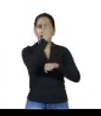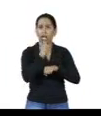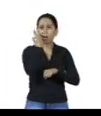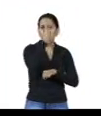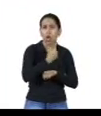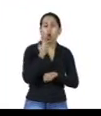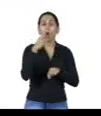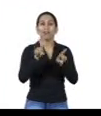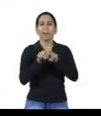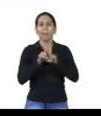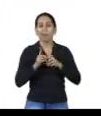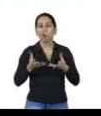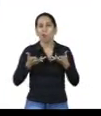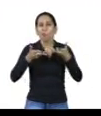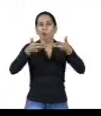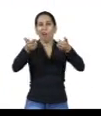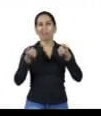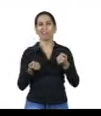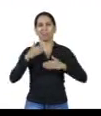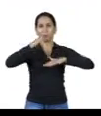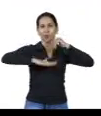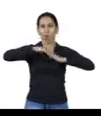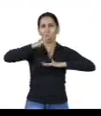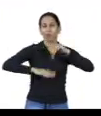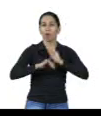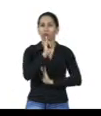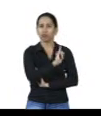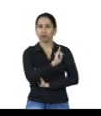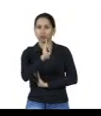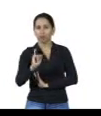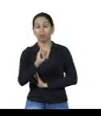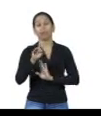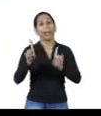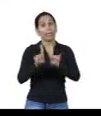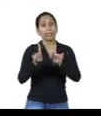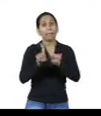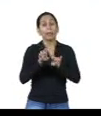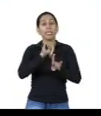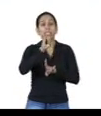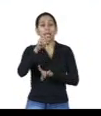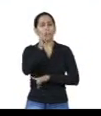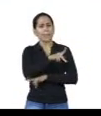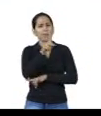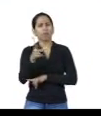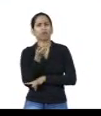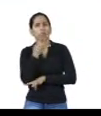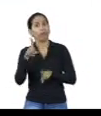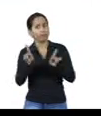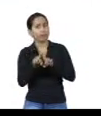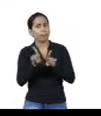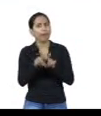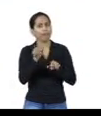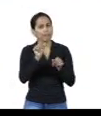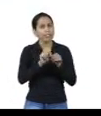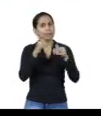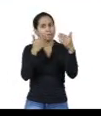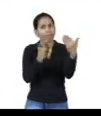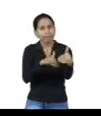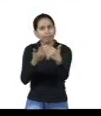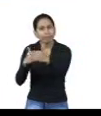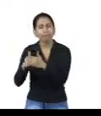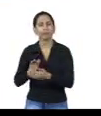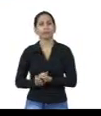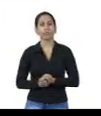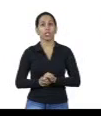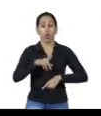qualificação dos instrutores e avaliação dos profissionais que estiverem passando pelo processo de aprendizado. O material didático